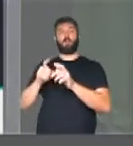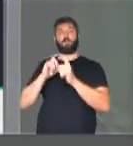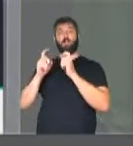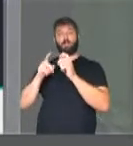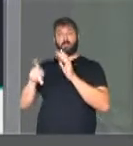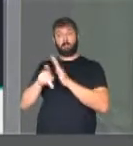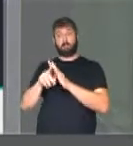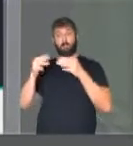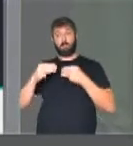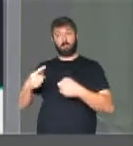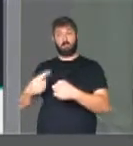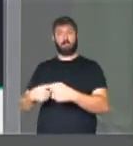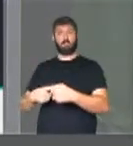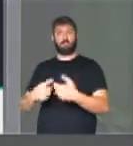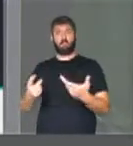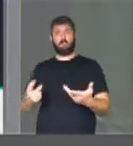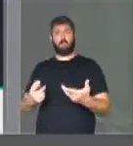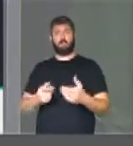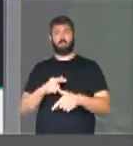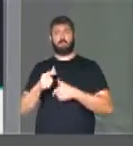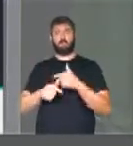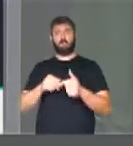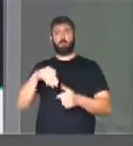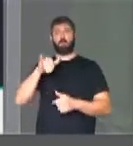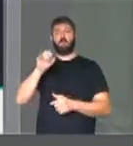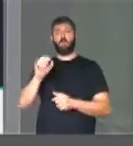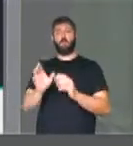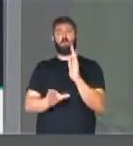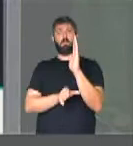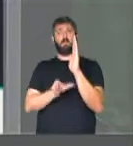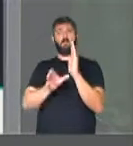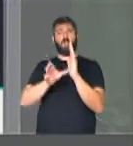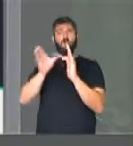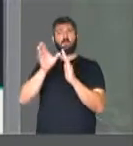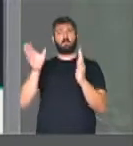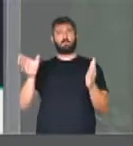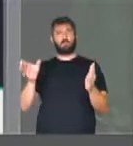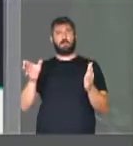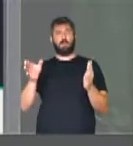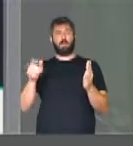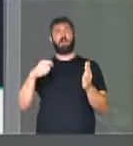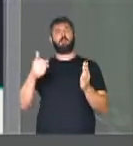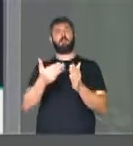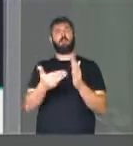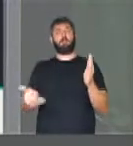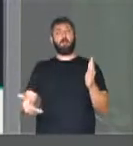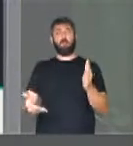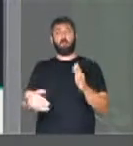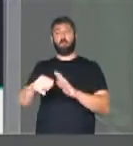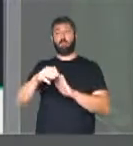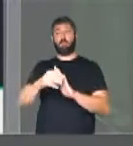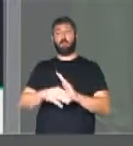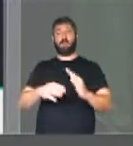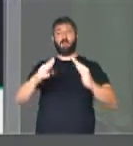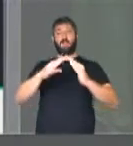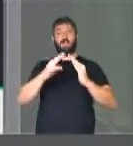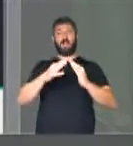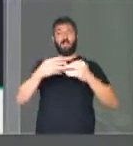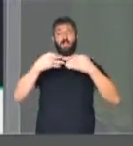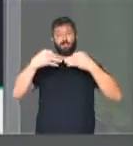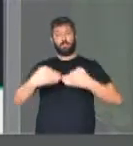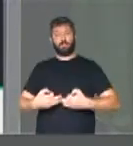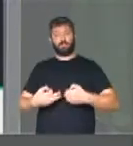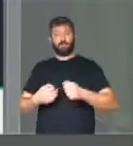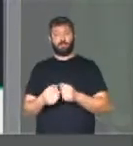do Ministério das Cidades, ou seja, para atividades meio, para a burocracia. Perderia o programa Moradia